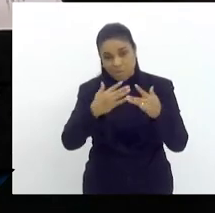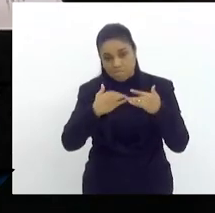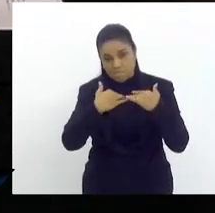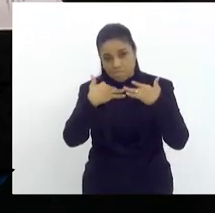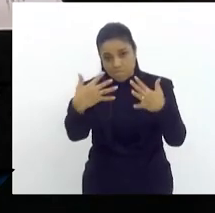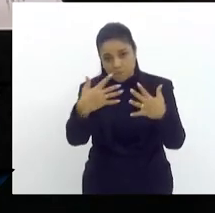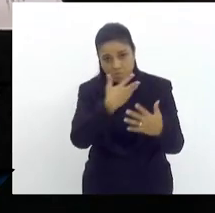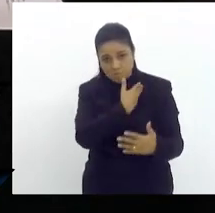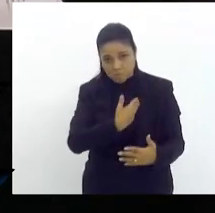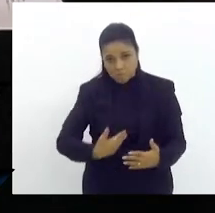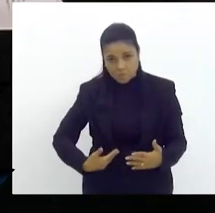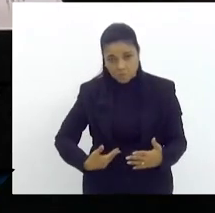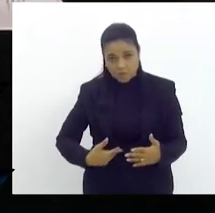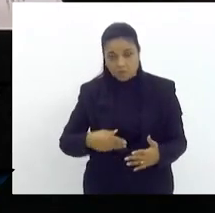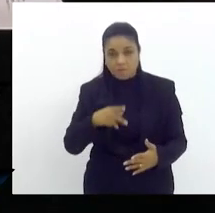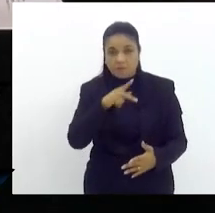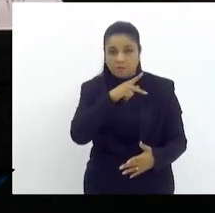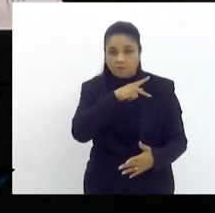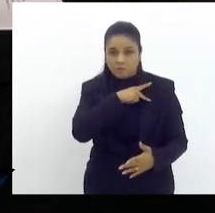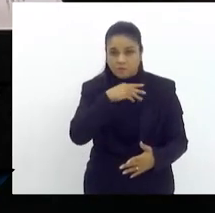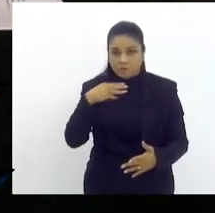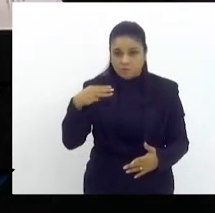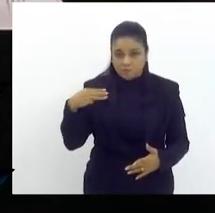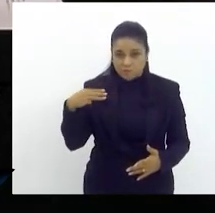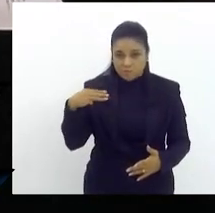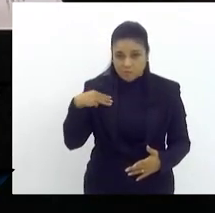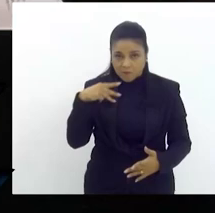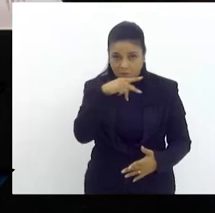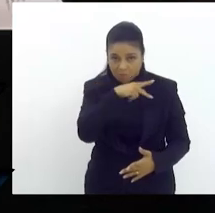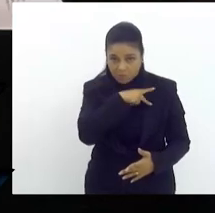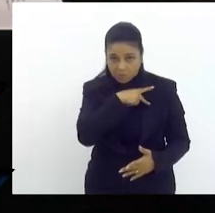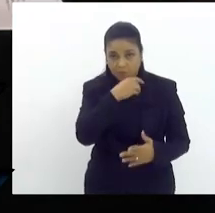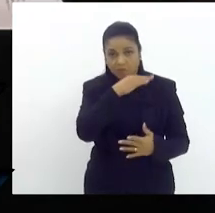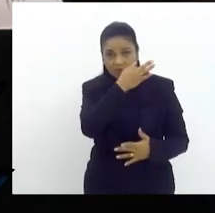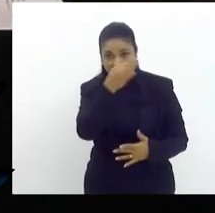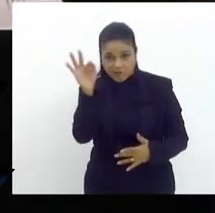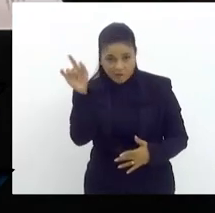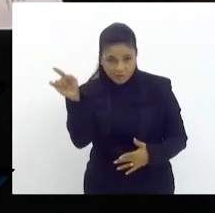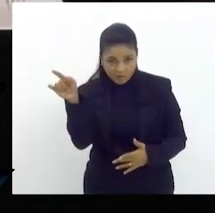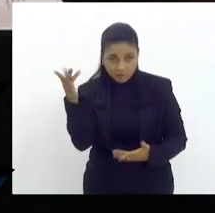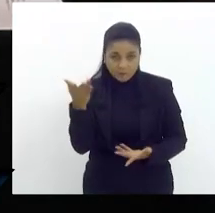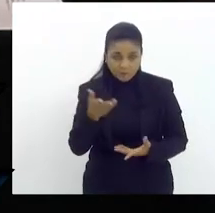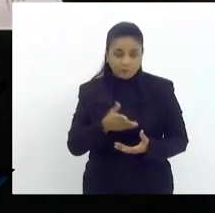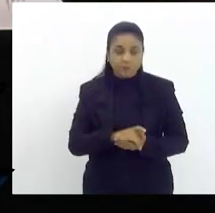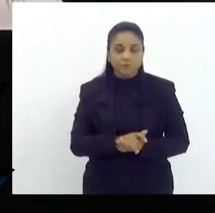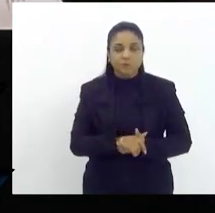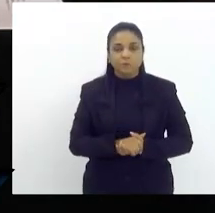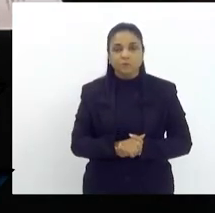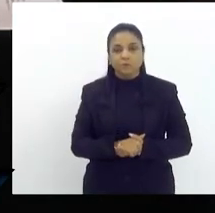proposta pelo Ministério Público Federal pois bem